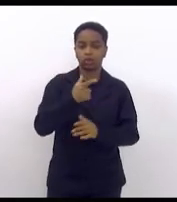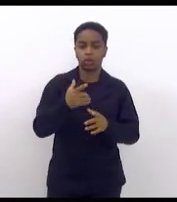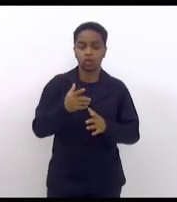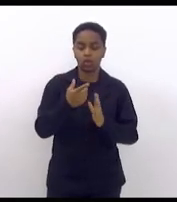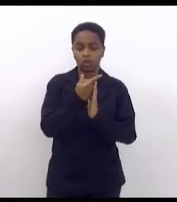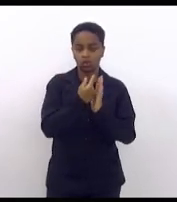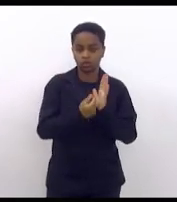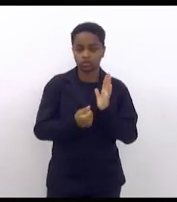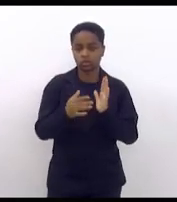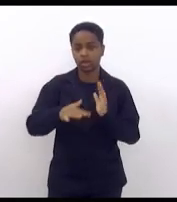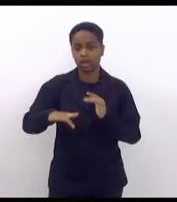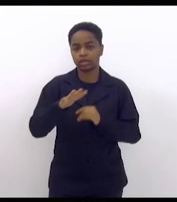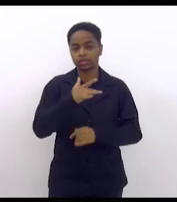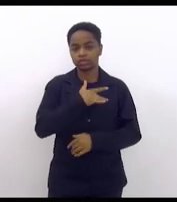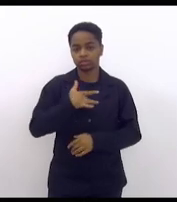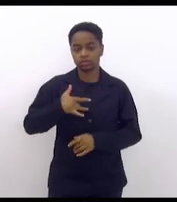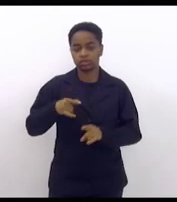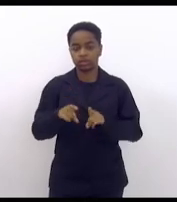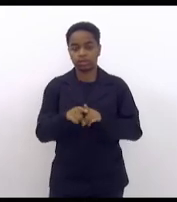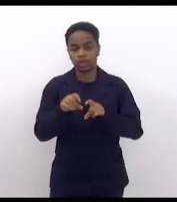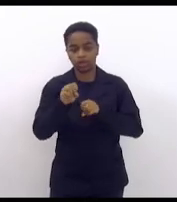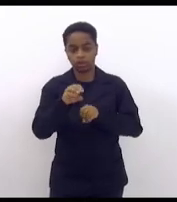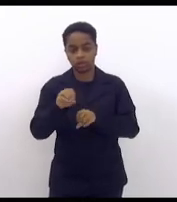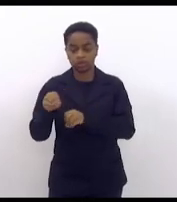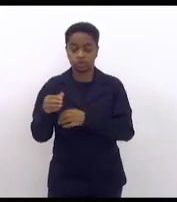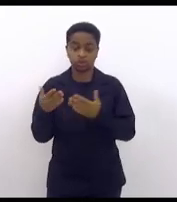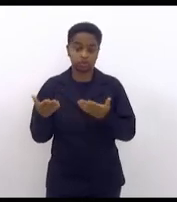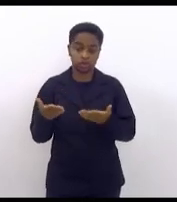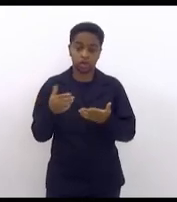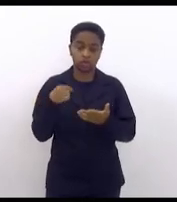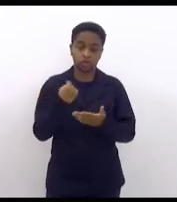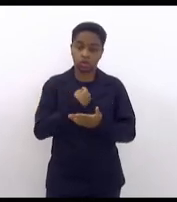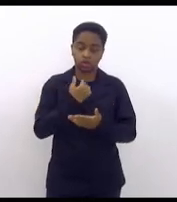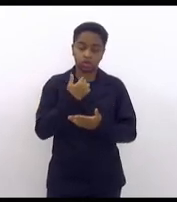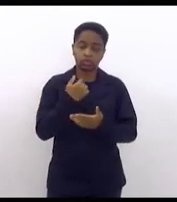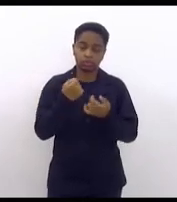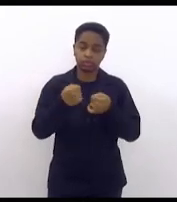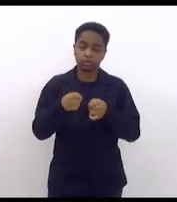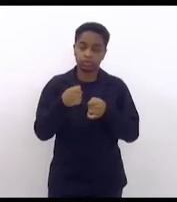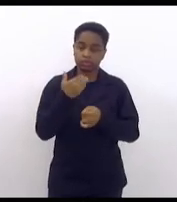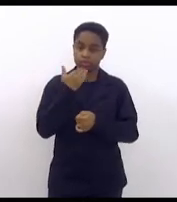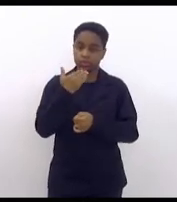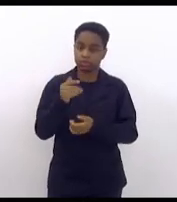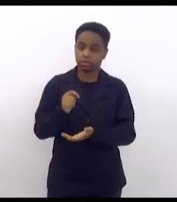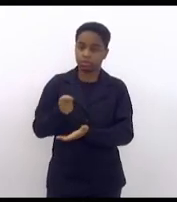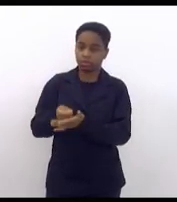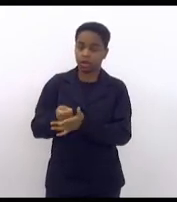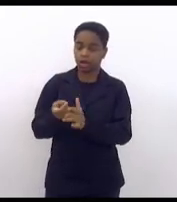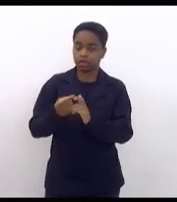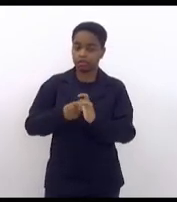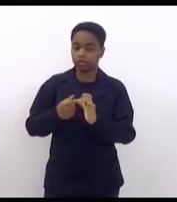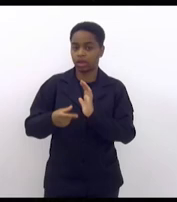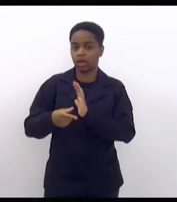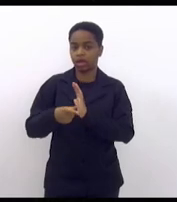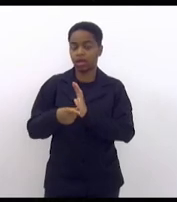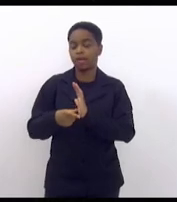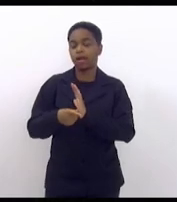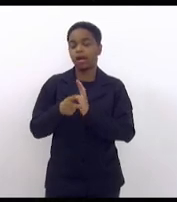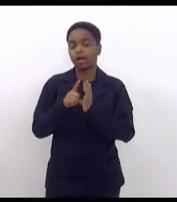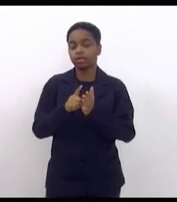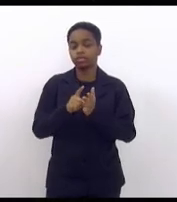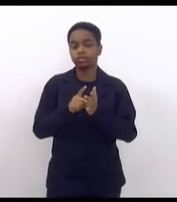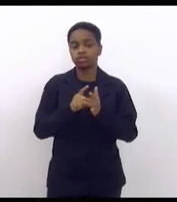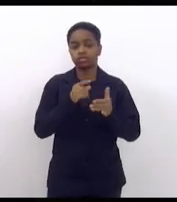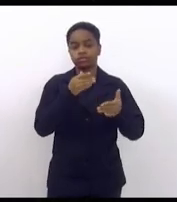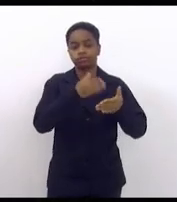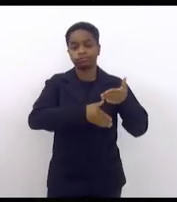da educação. É uma questão de razoabilidade não deixar de cobrar os recursos antes de cortar os